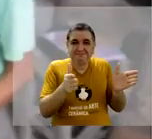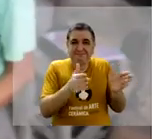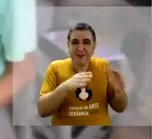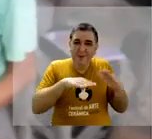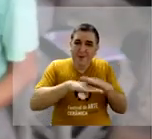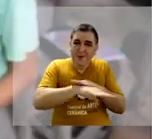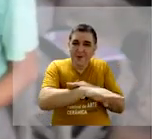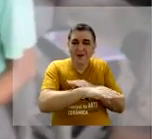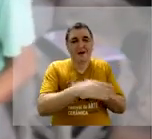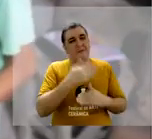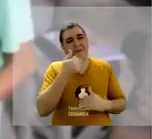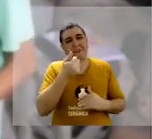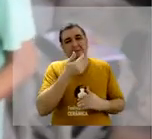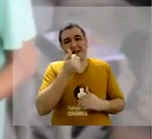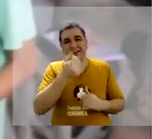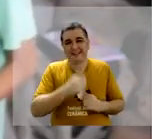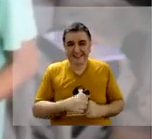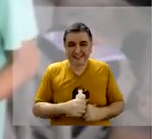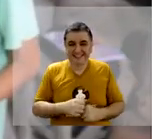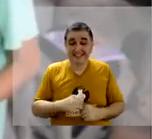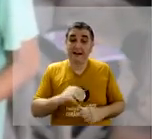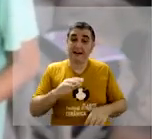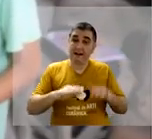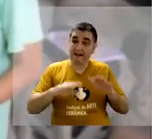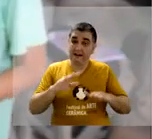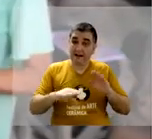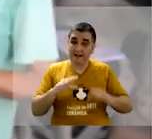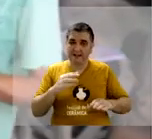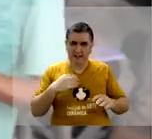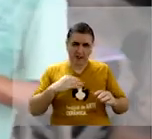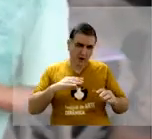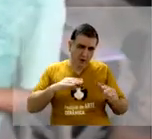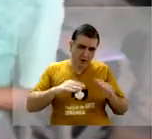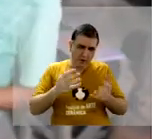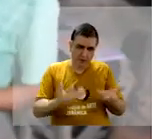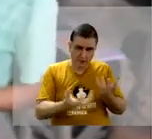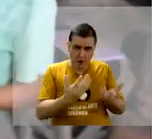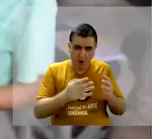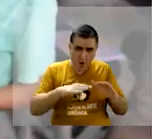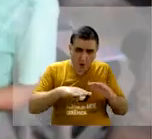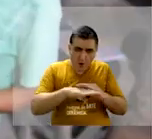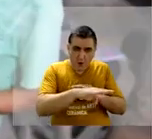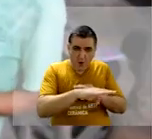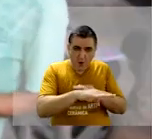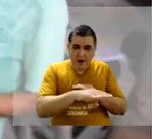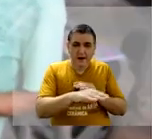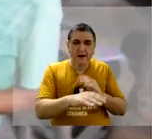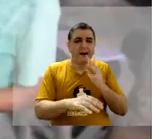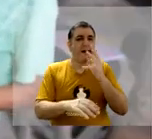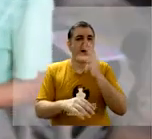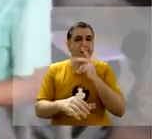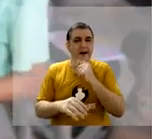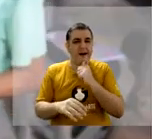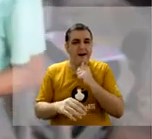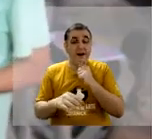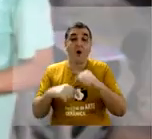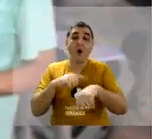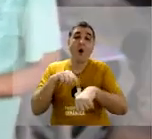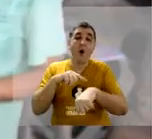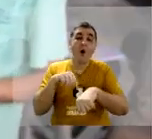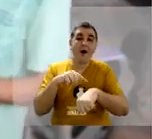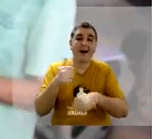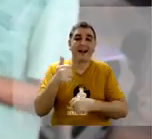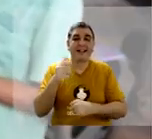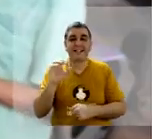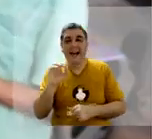porque o forno grande eu levo de 10, dependendo do tamanho das peças, até 15, 18 horas queimando. E o